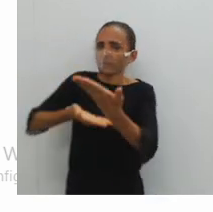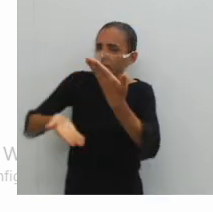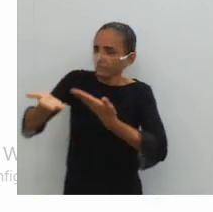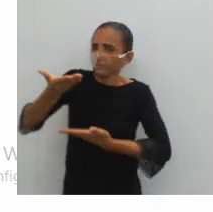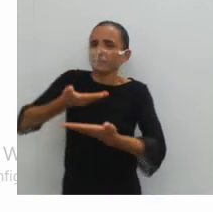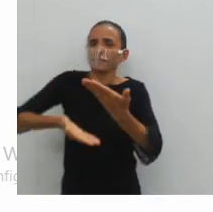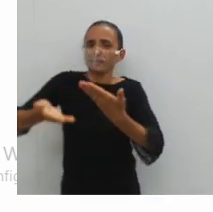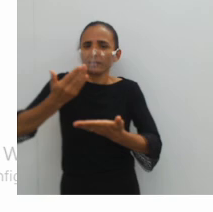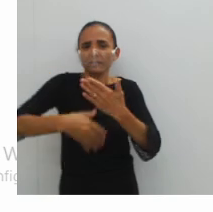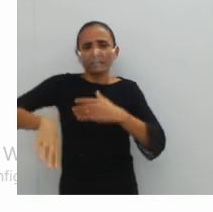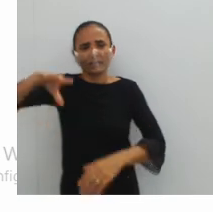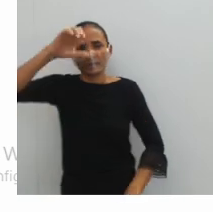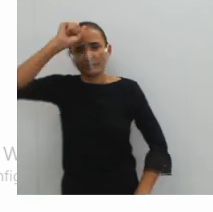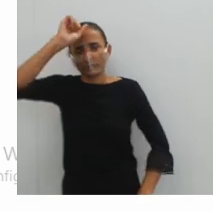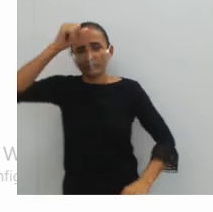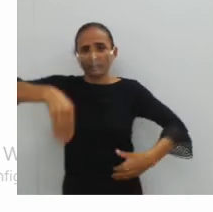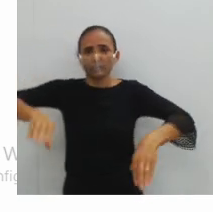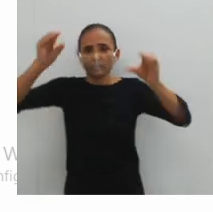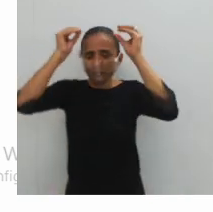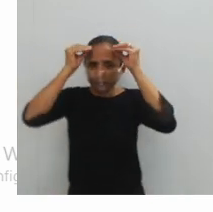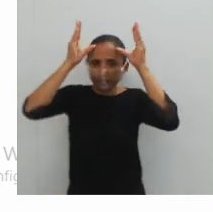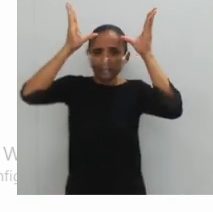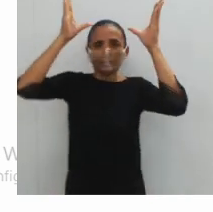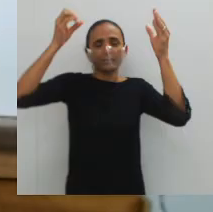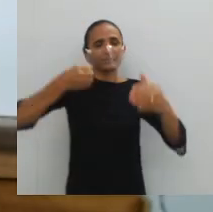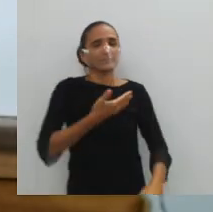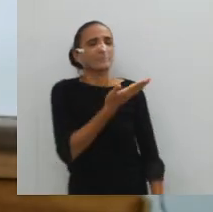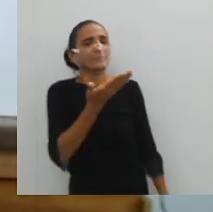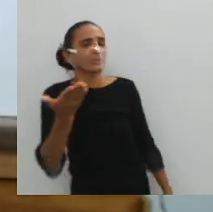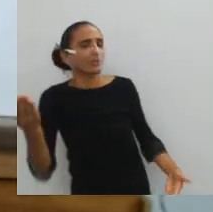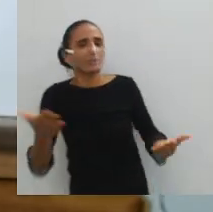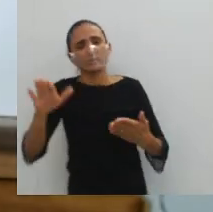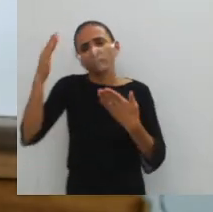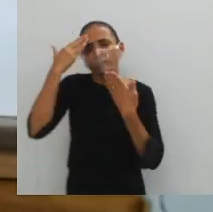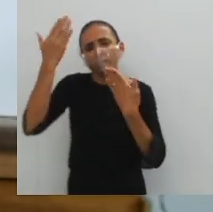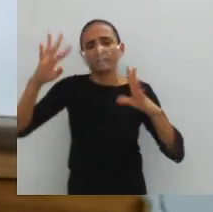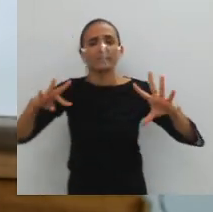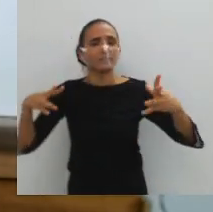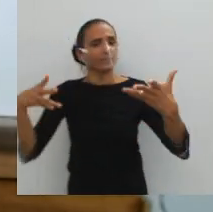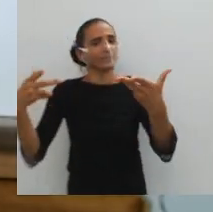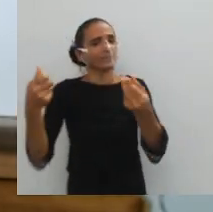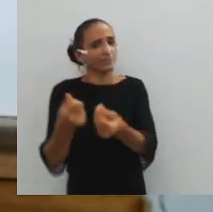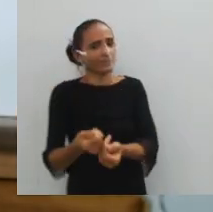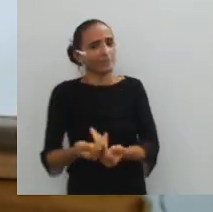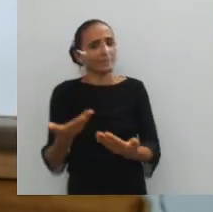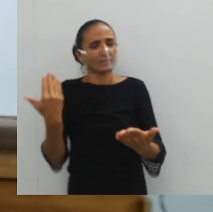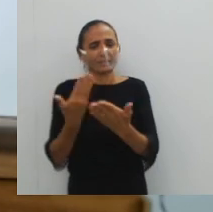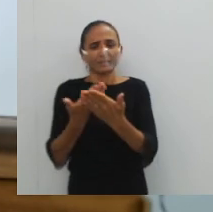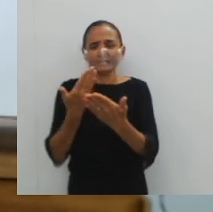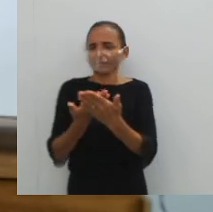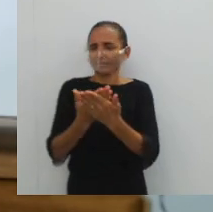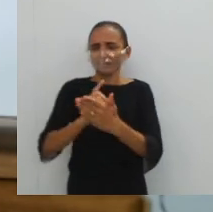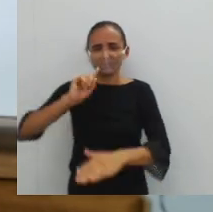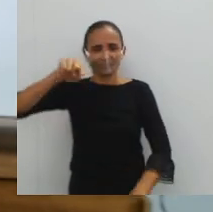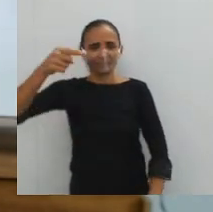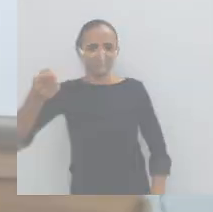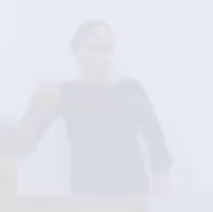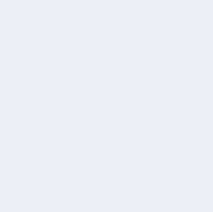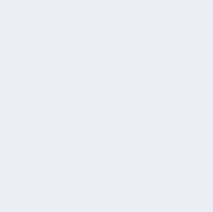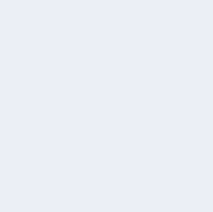gente aprendeu de certa forma hoje, tá certo, gente? Obrigado a todos e até a próxima aula.